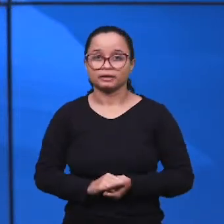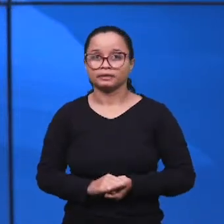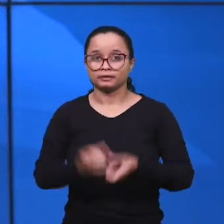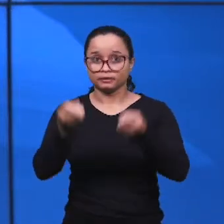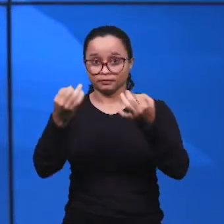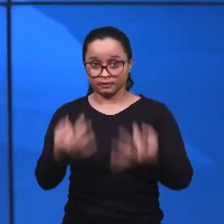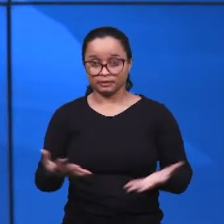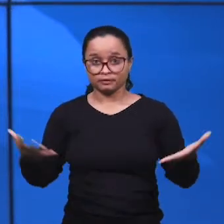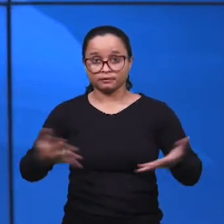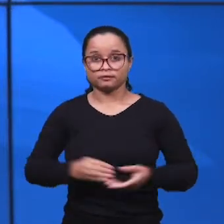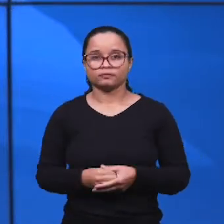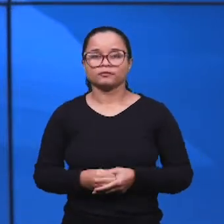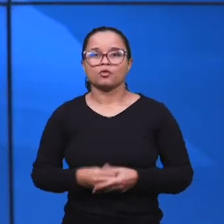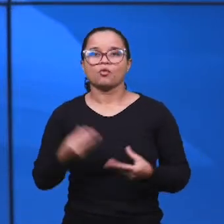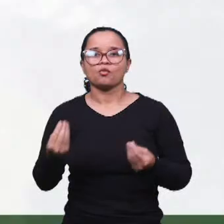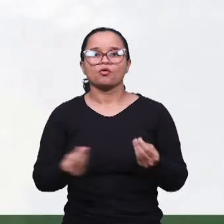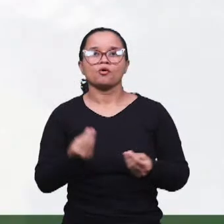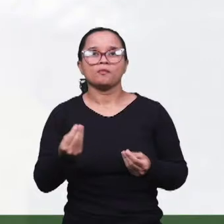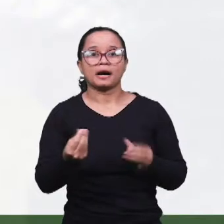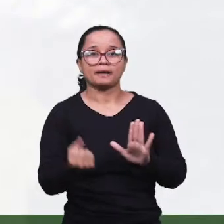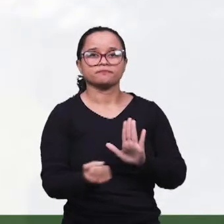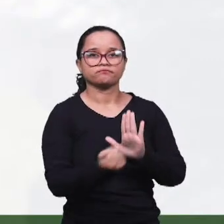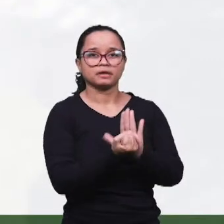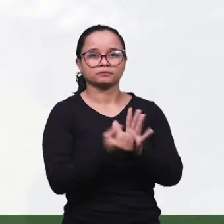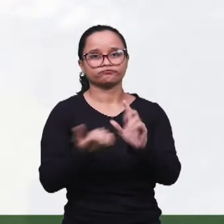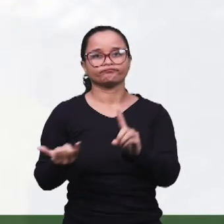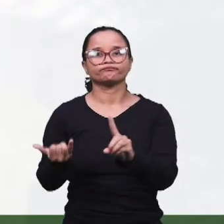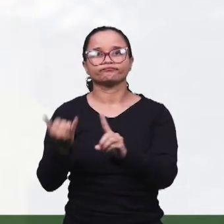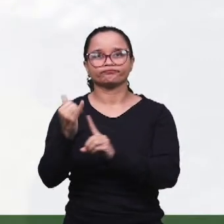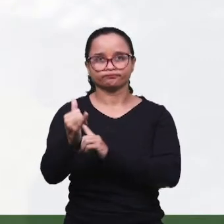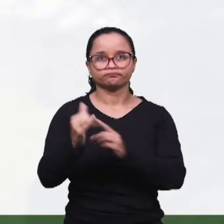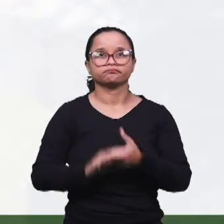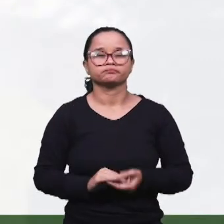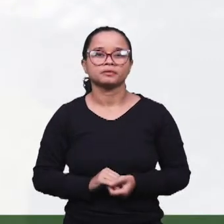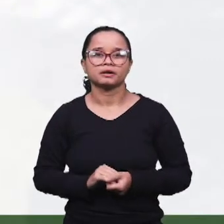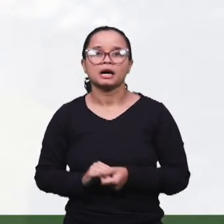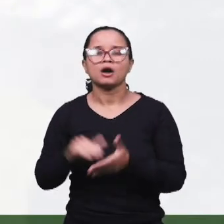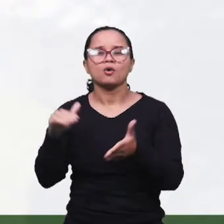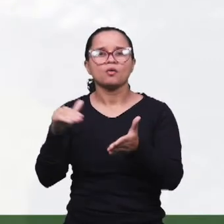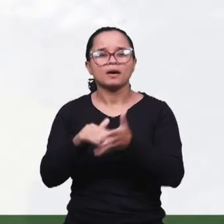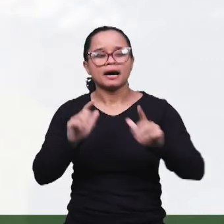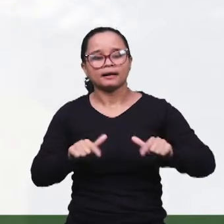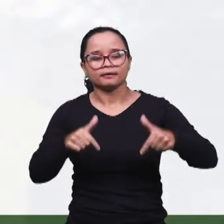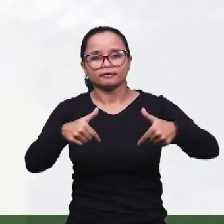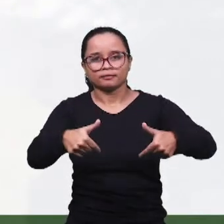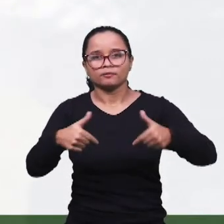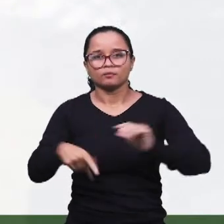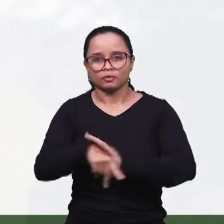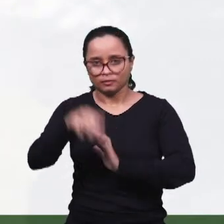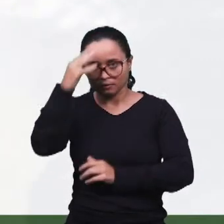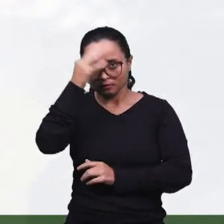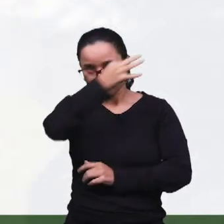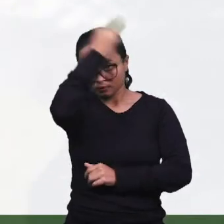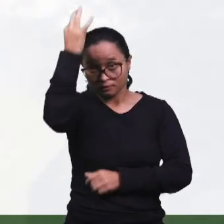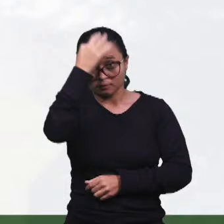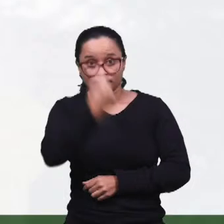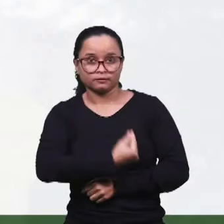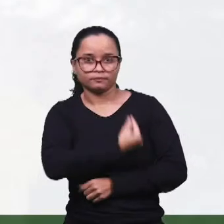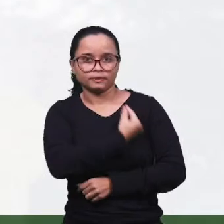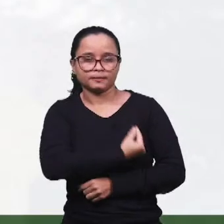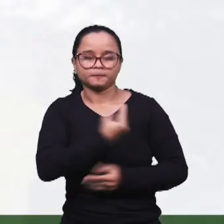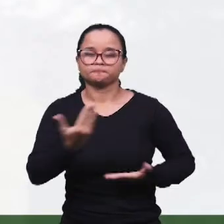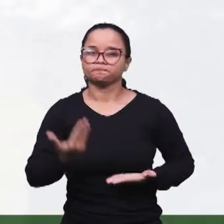ler. Como marcador profético, qual a última manifestação do Espírito Santo na vida da